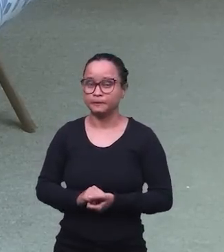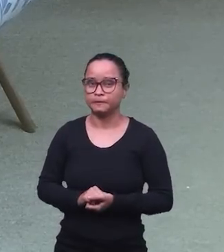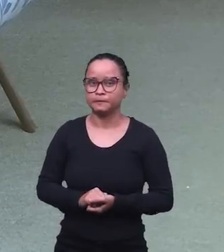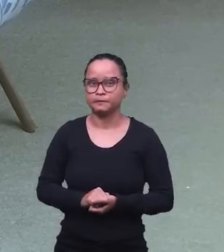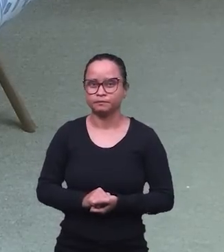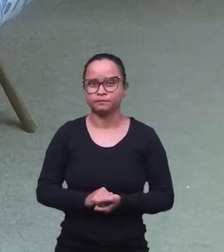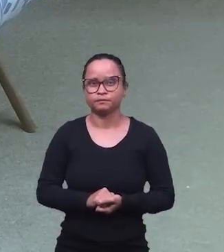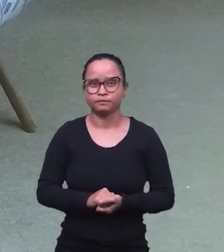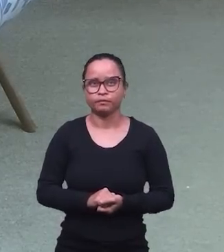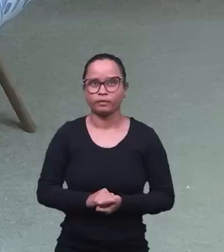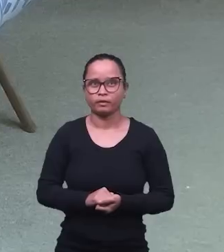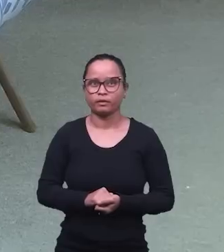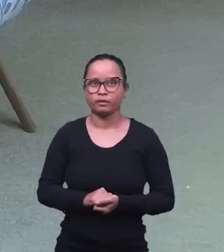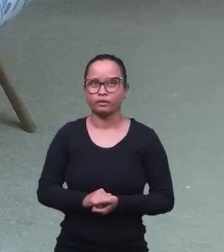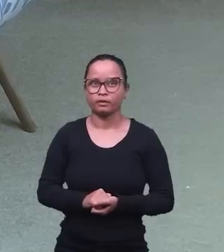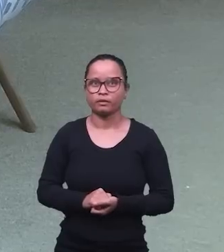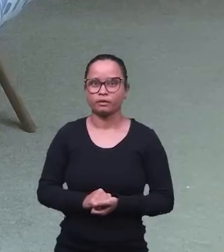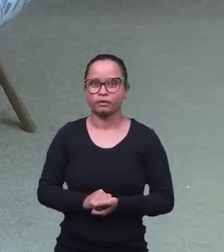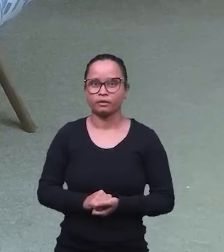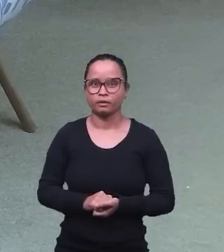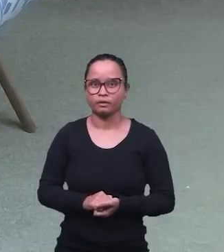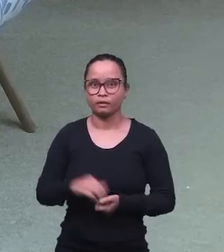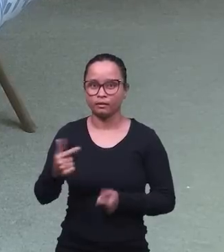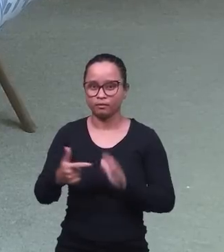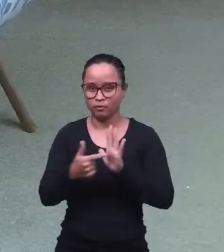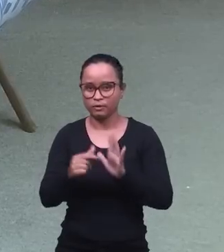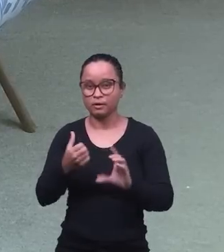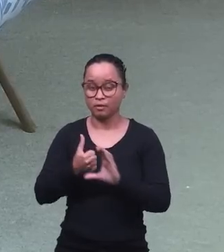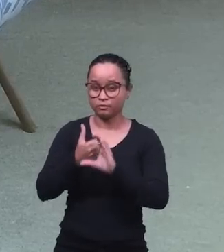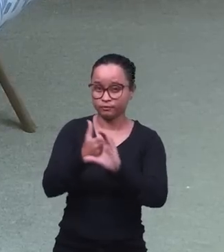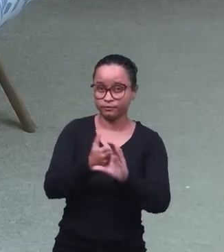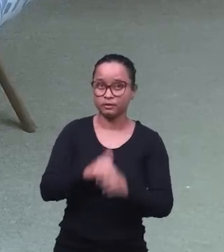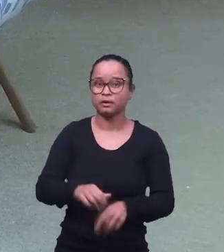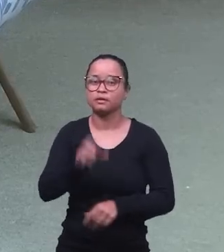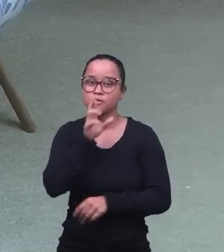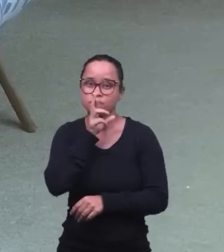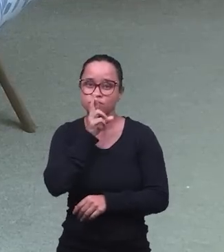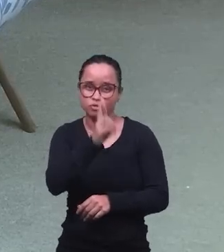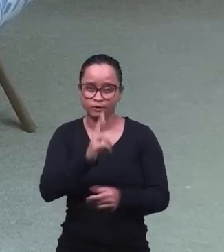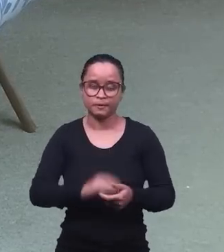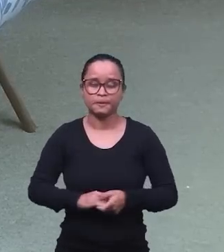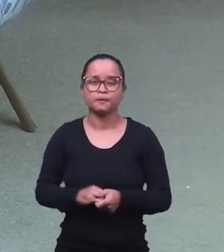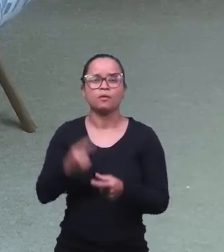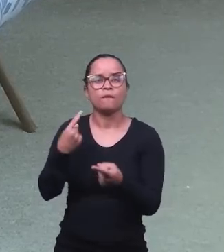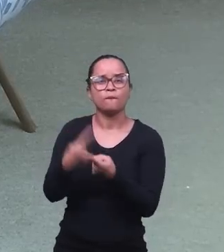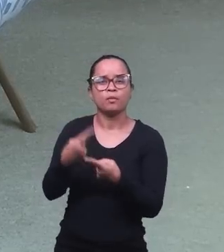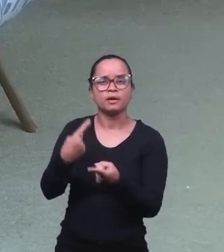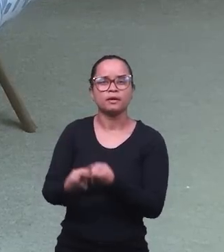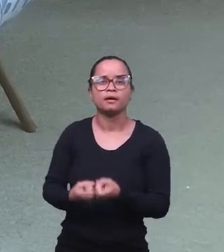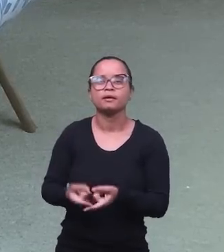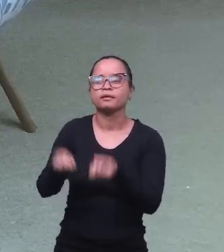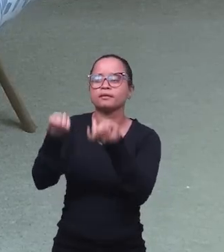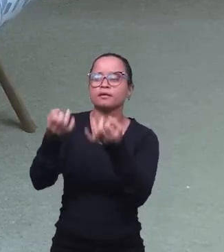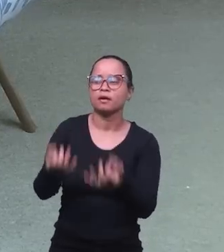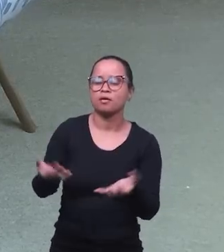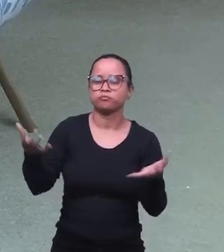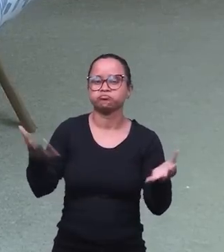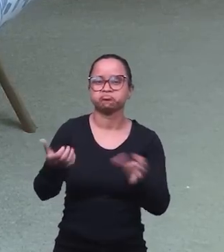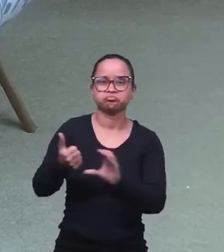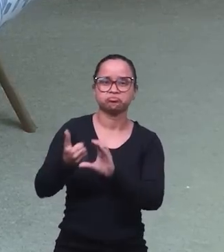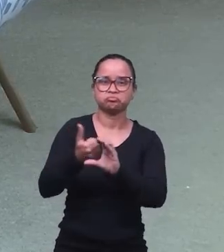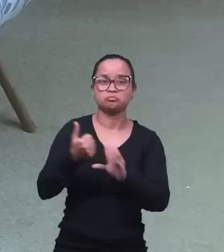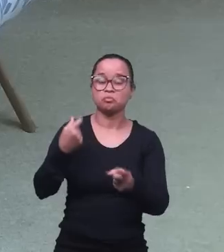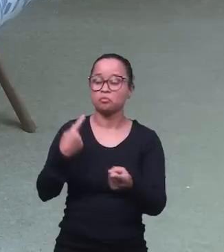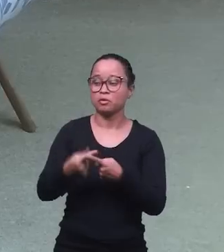diz que ela se destaca do cristianismo, na resposta que o irmão deu. Por que ela se destaca do